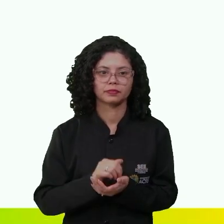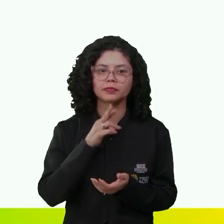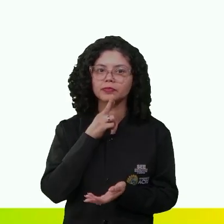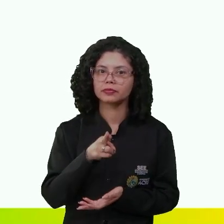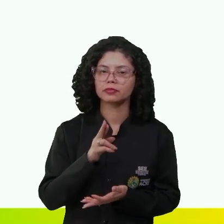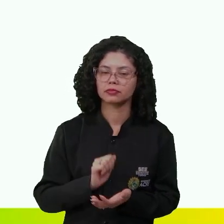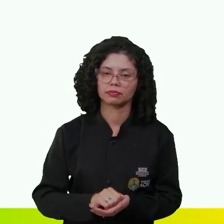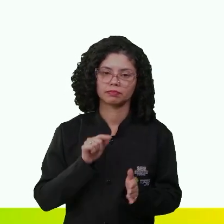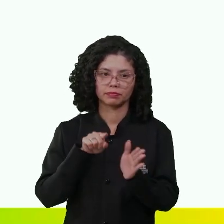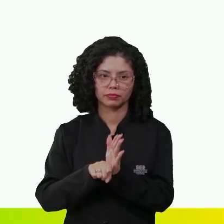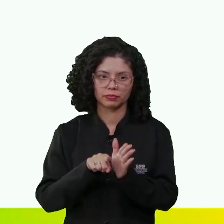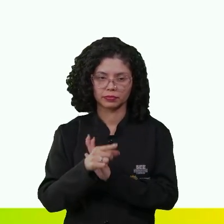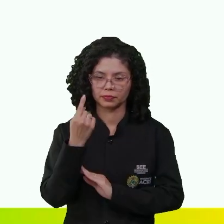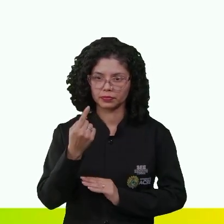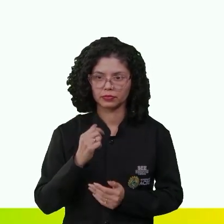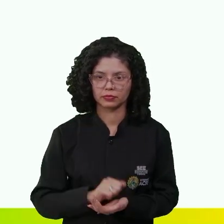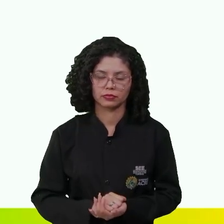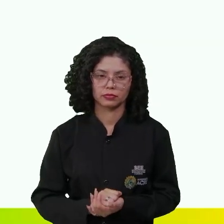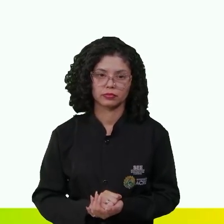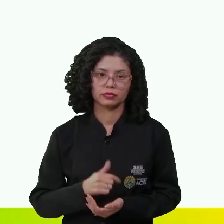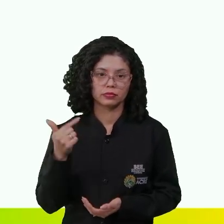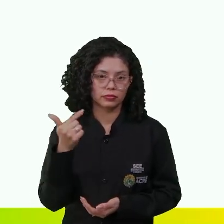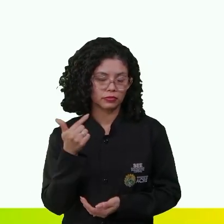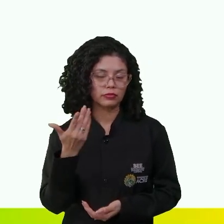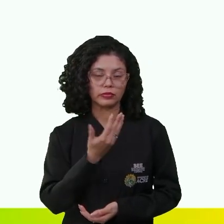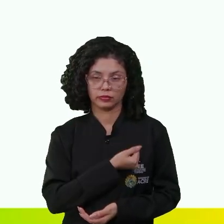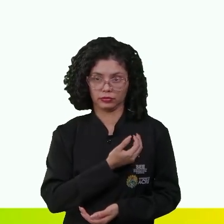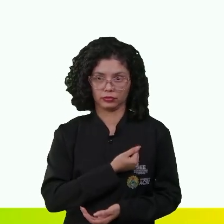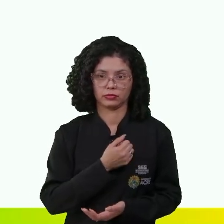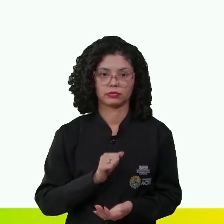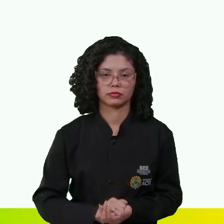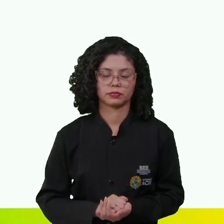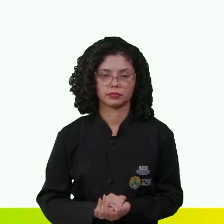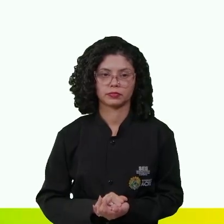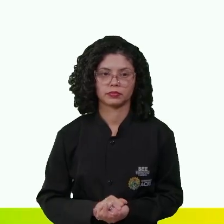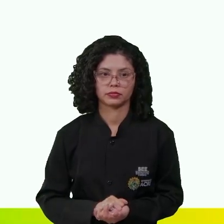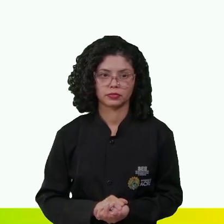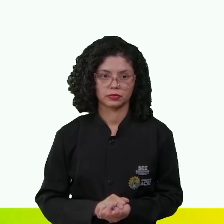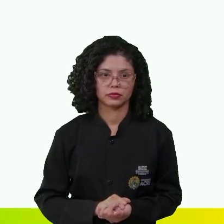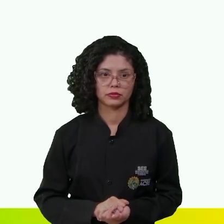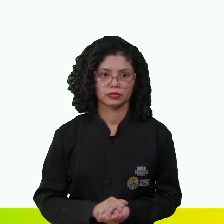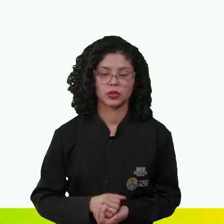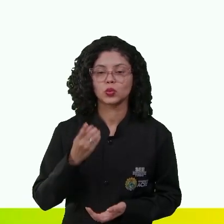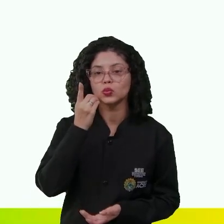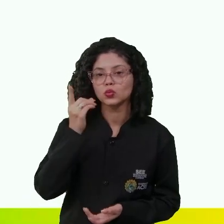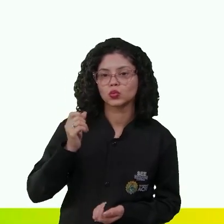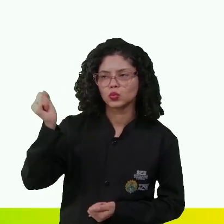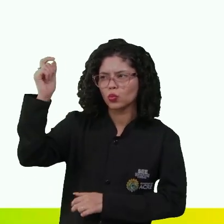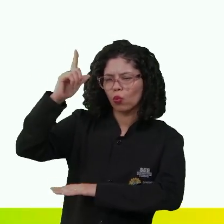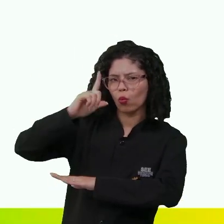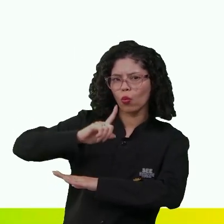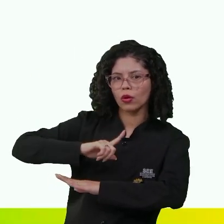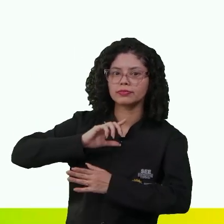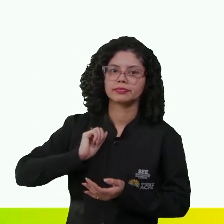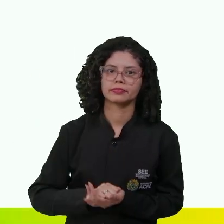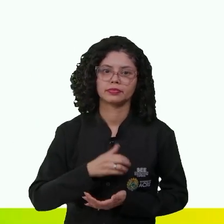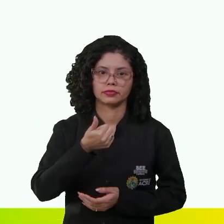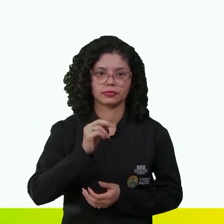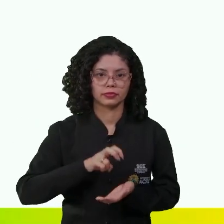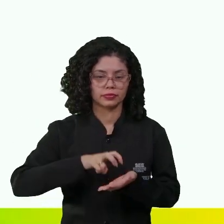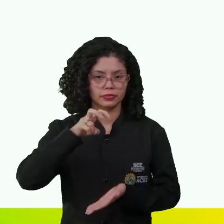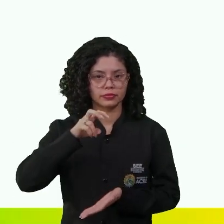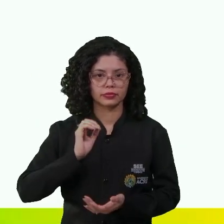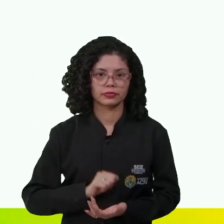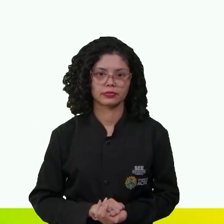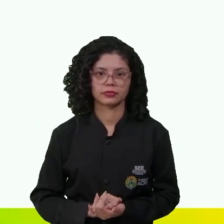resolvida a questão número 1. Vamos para a questão número 2. Vamos lá. Em um dia ensolarado, às 10